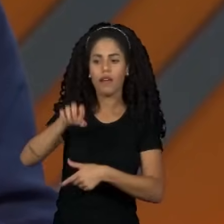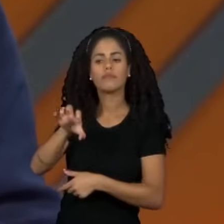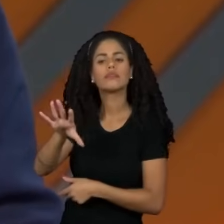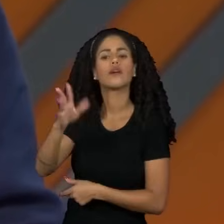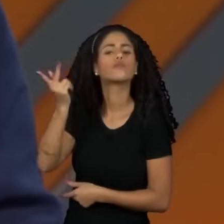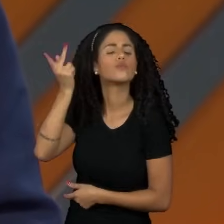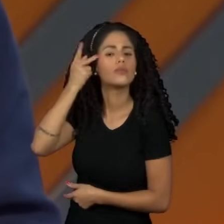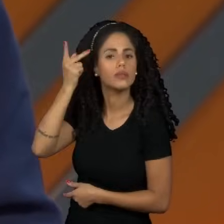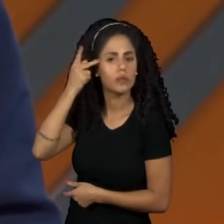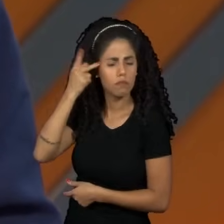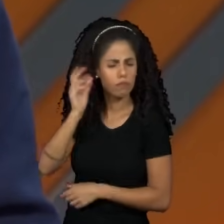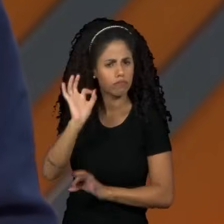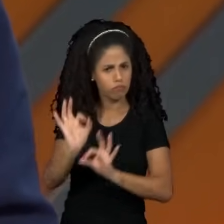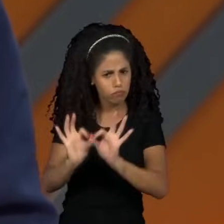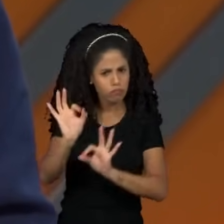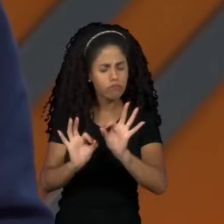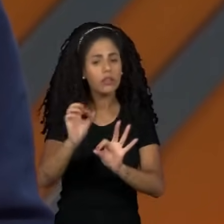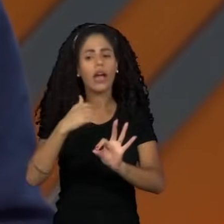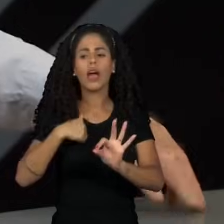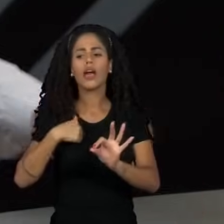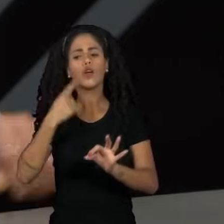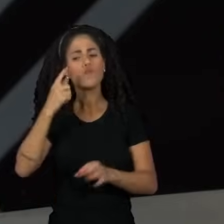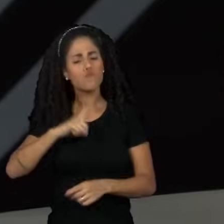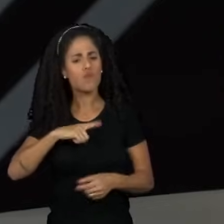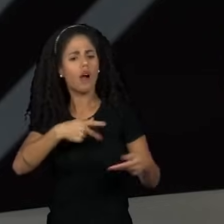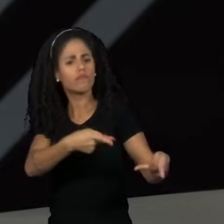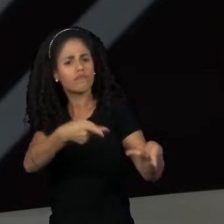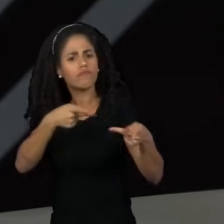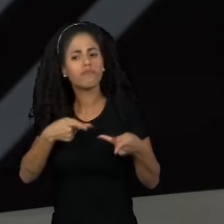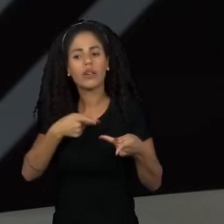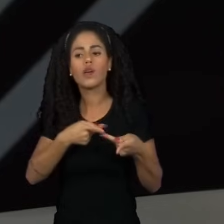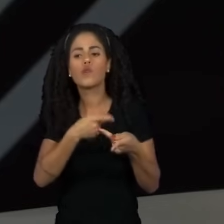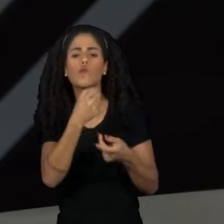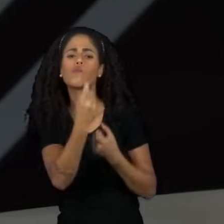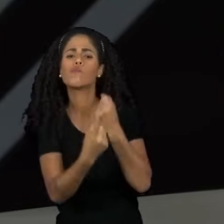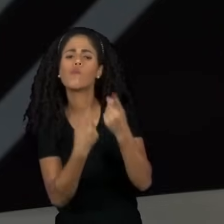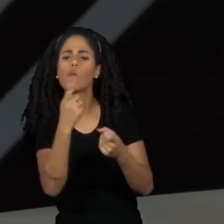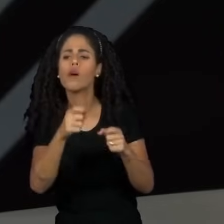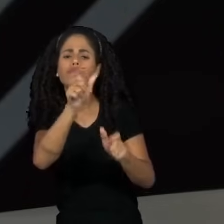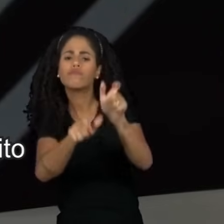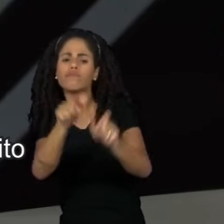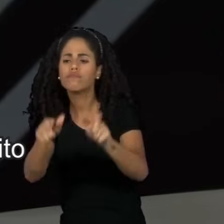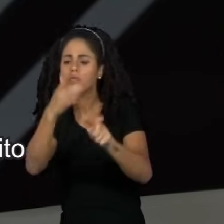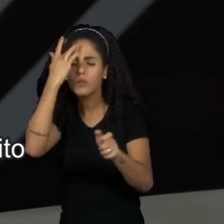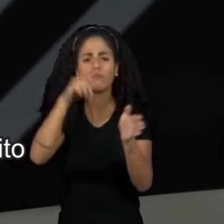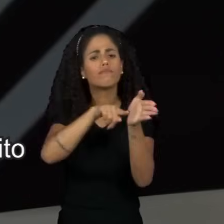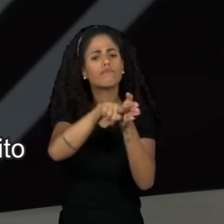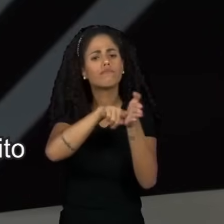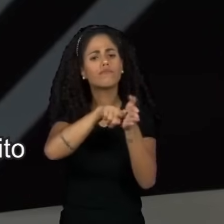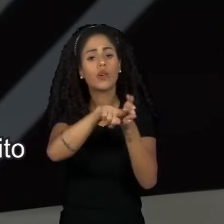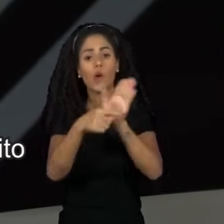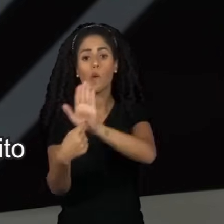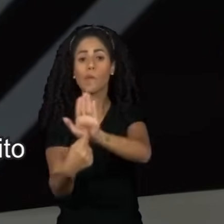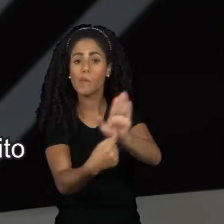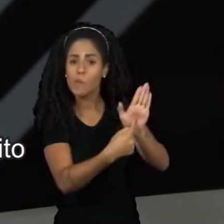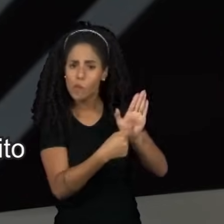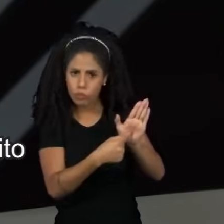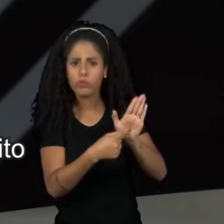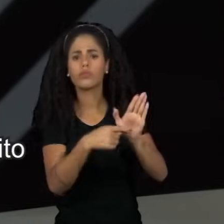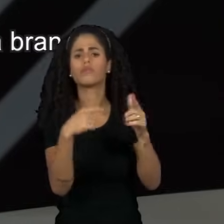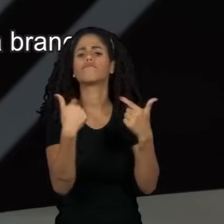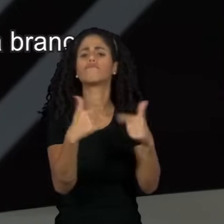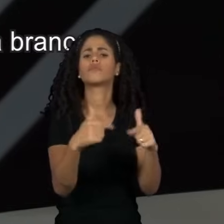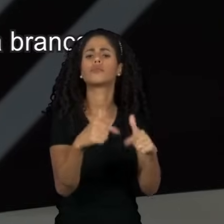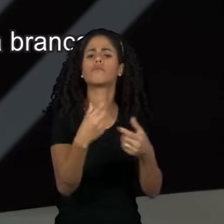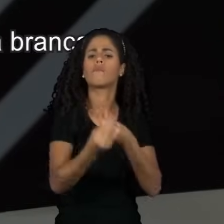São Paulo e tinha uma visita de uns pesquisadores mostrando a eles um trabalho que tinham